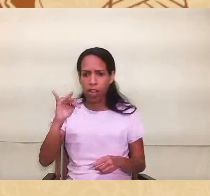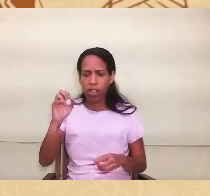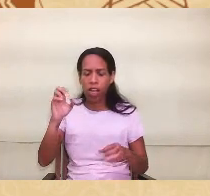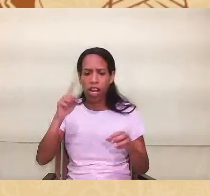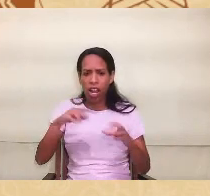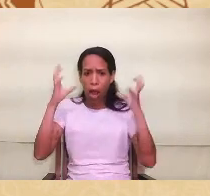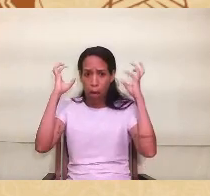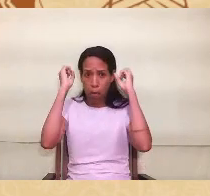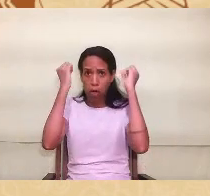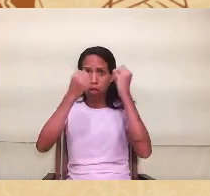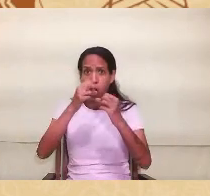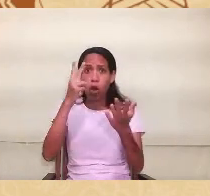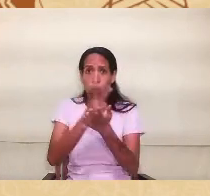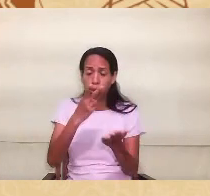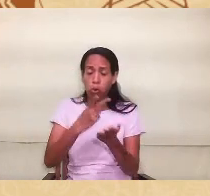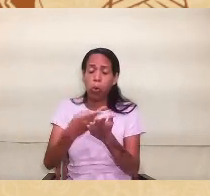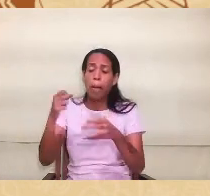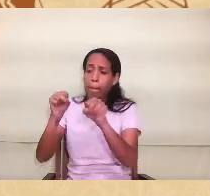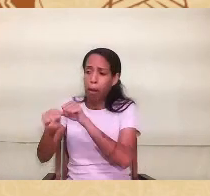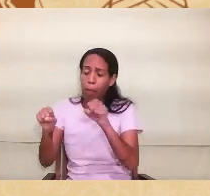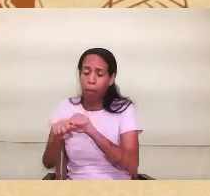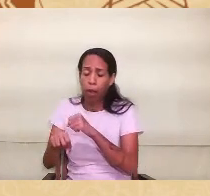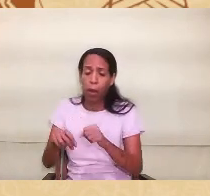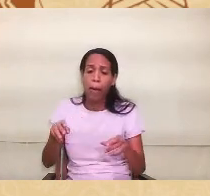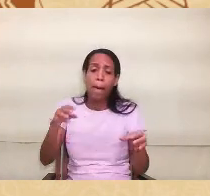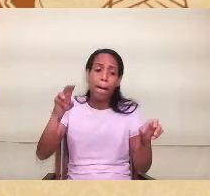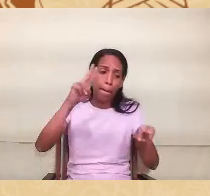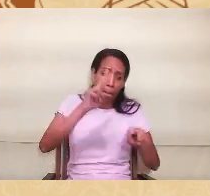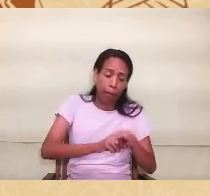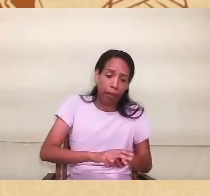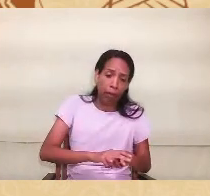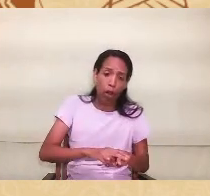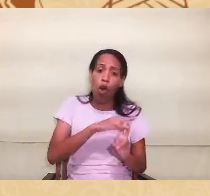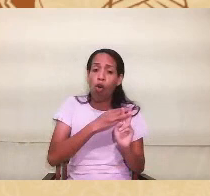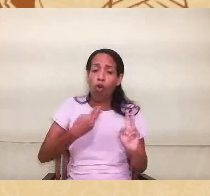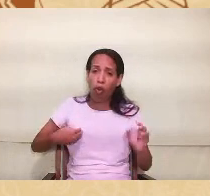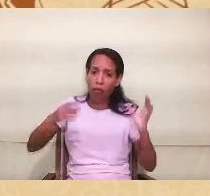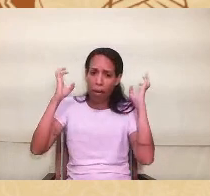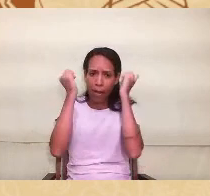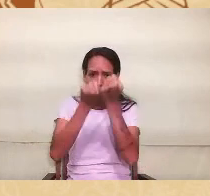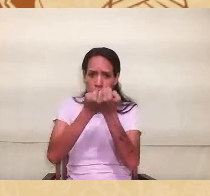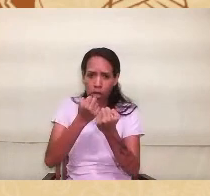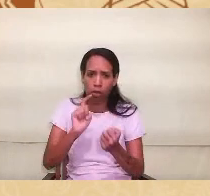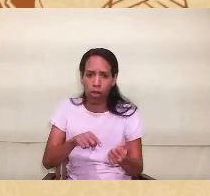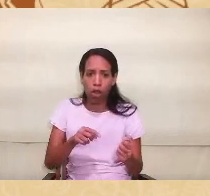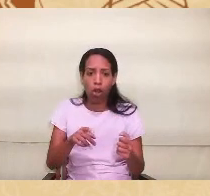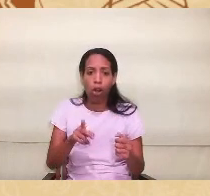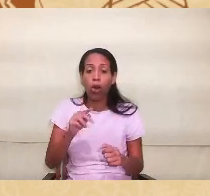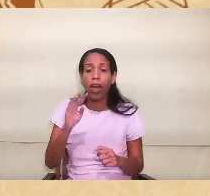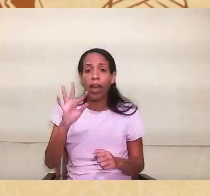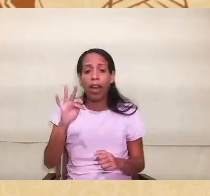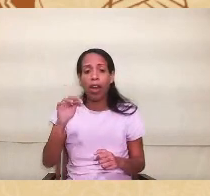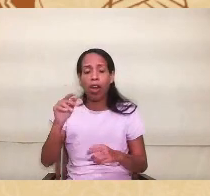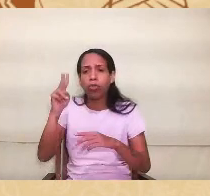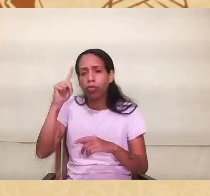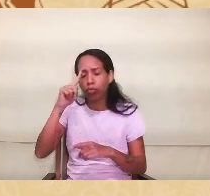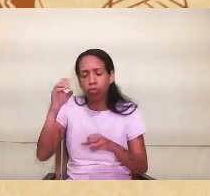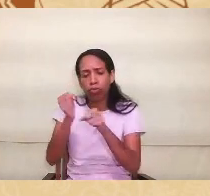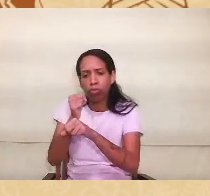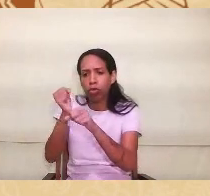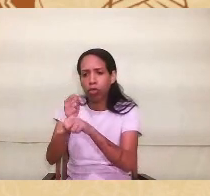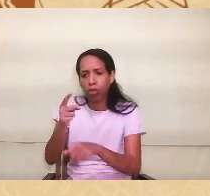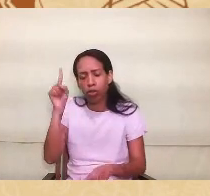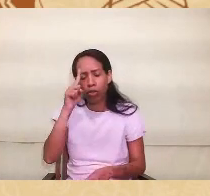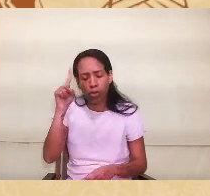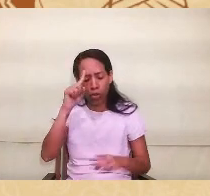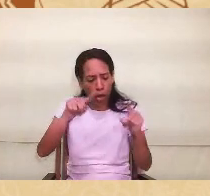lá, matando, prendendo. Mas o que fazem os zapatistas? Constroem dia a dia o território